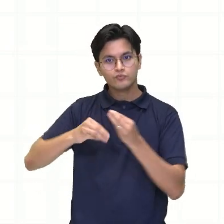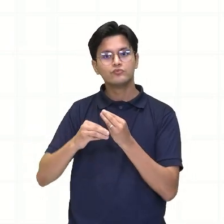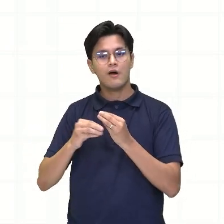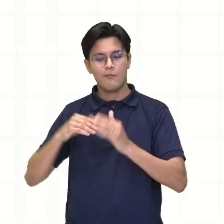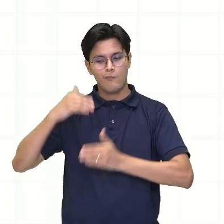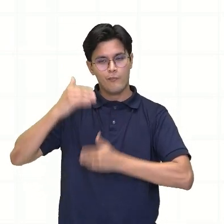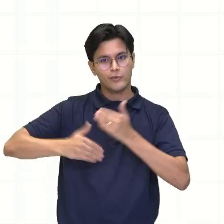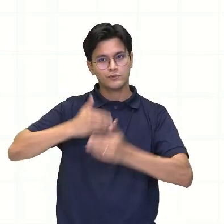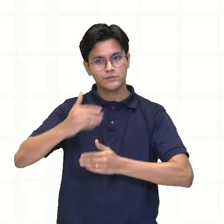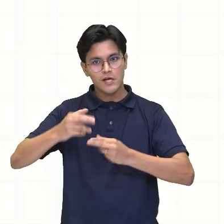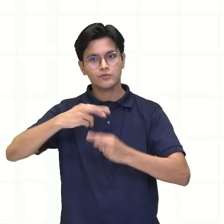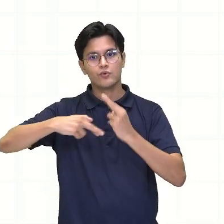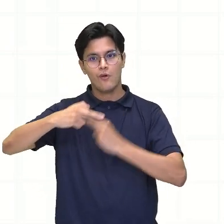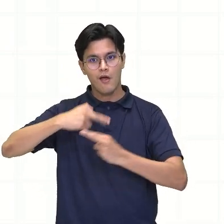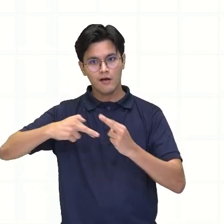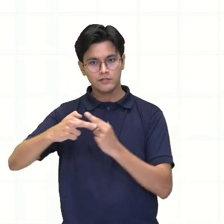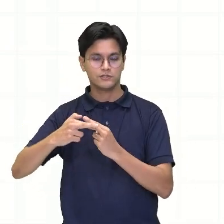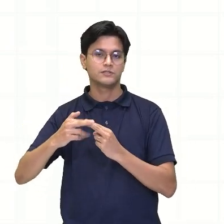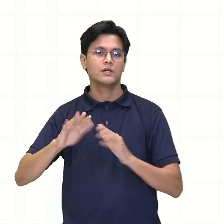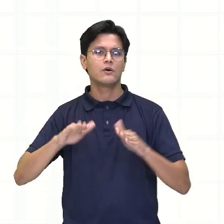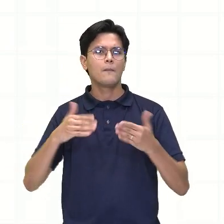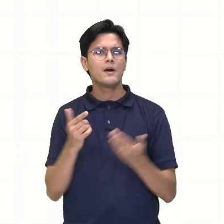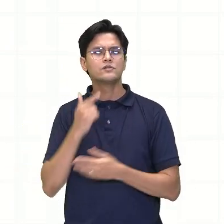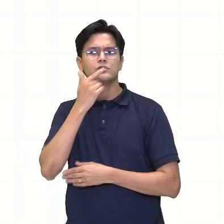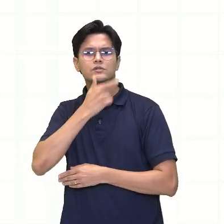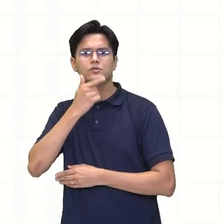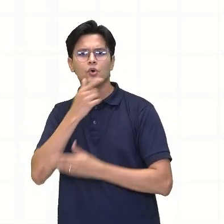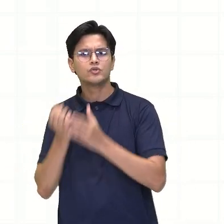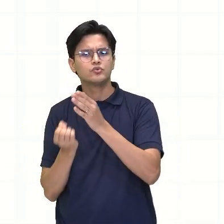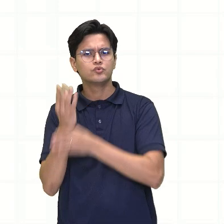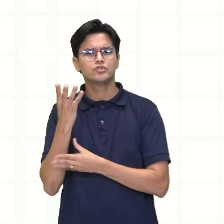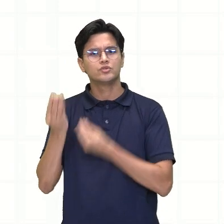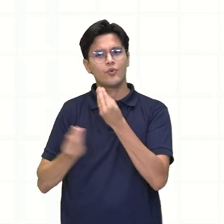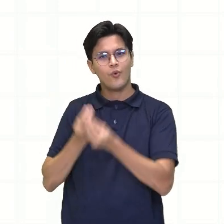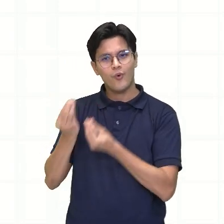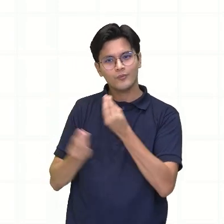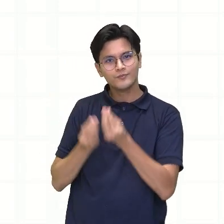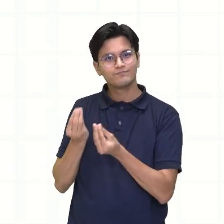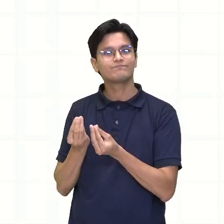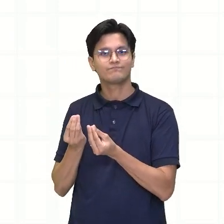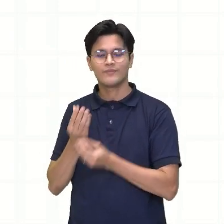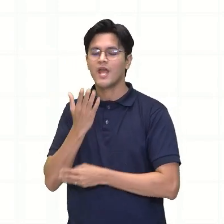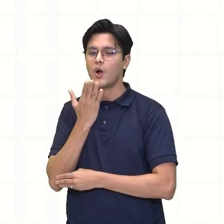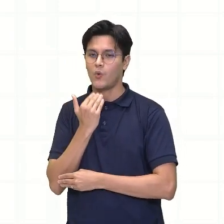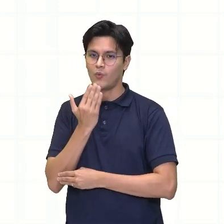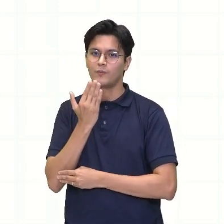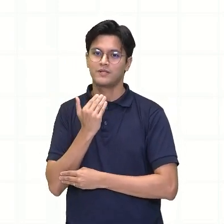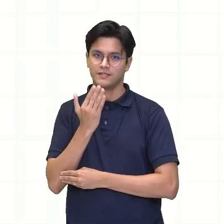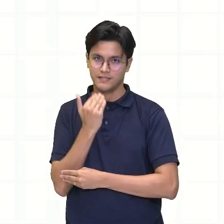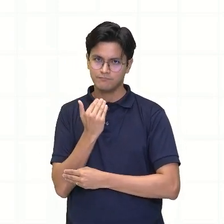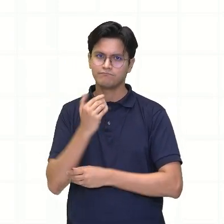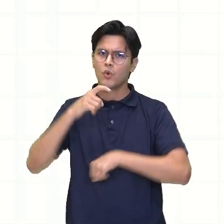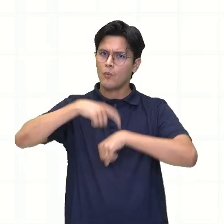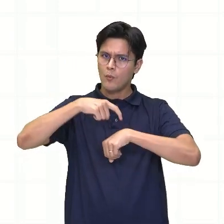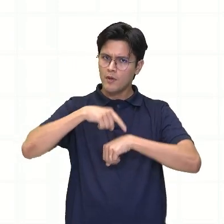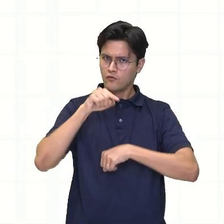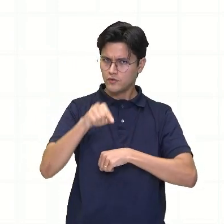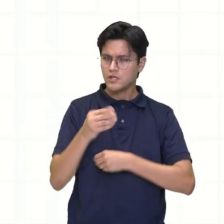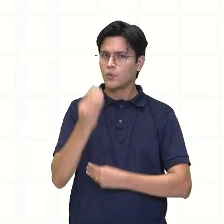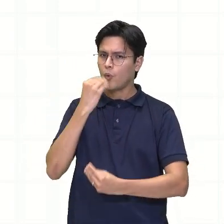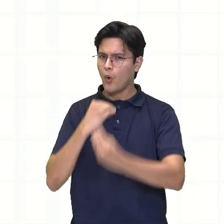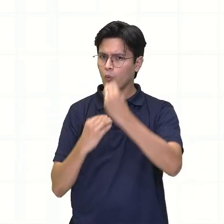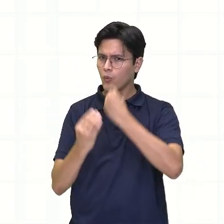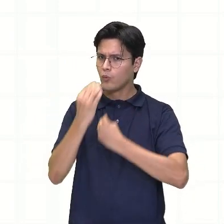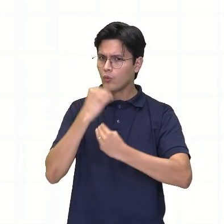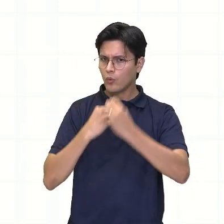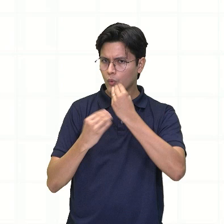Essa glicose, ela vem do nosso alimento. Então, quando você consome um alimento, né, você está